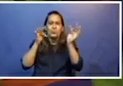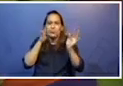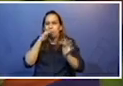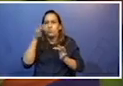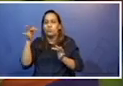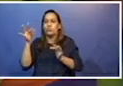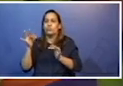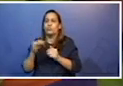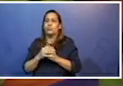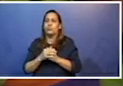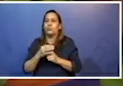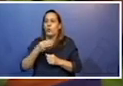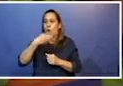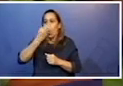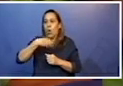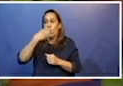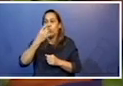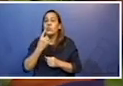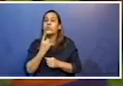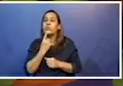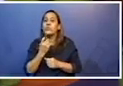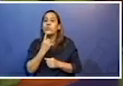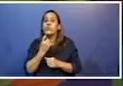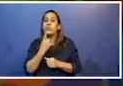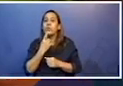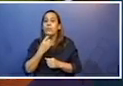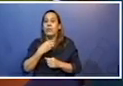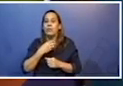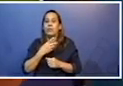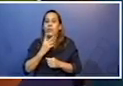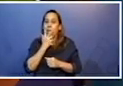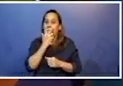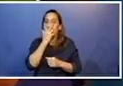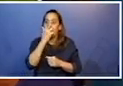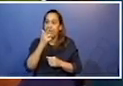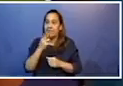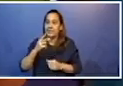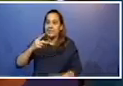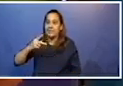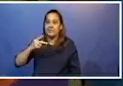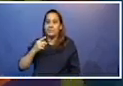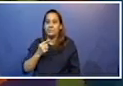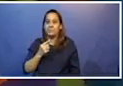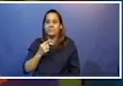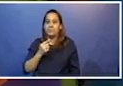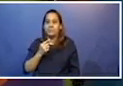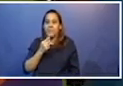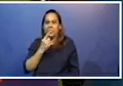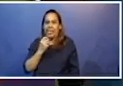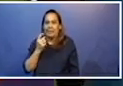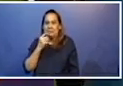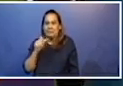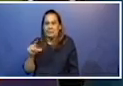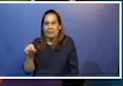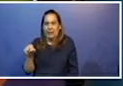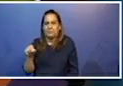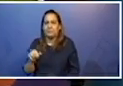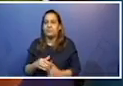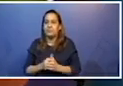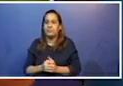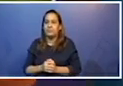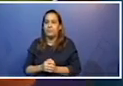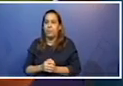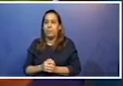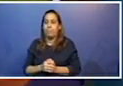cor-de-rosa. O fruto é vermelho e se parece com uma pimenta. Deu para olhar na imagem e